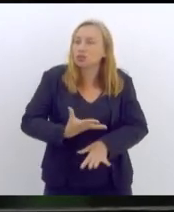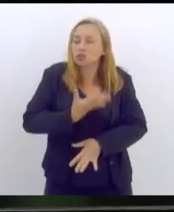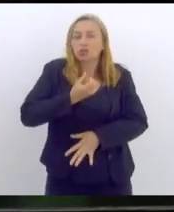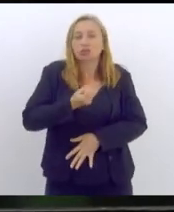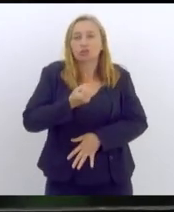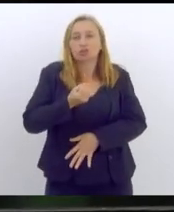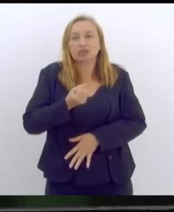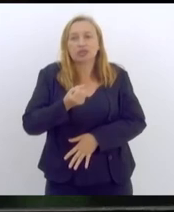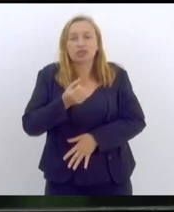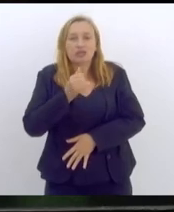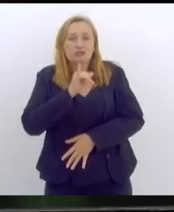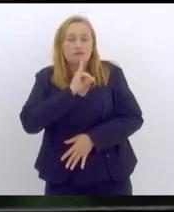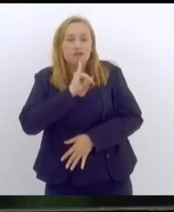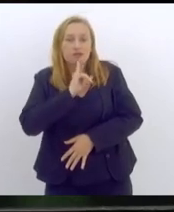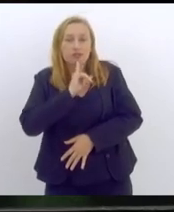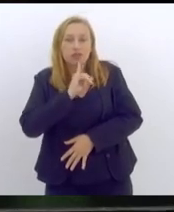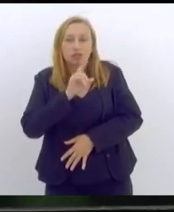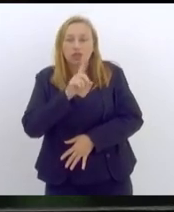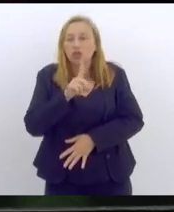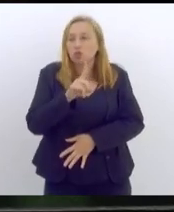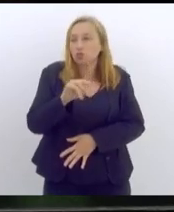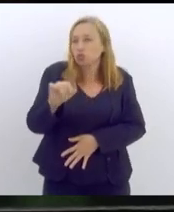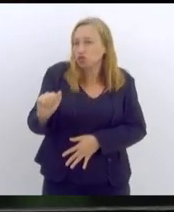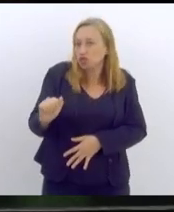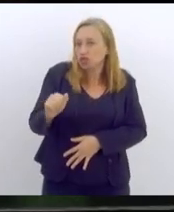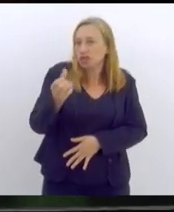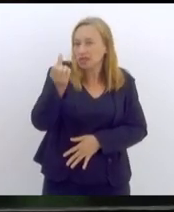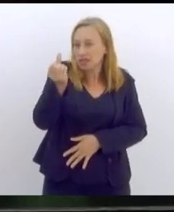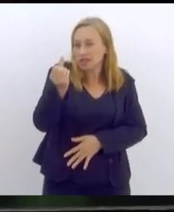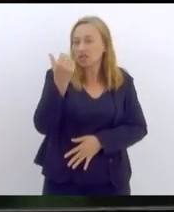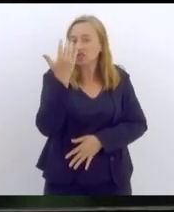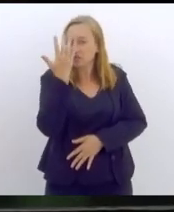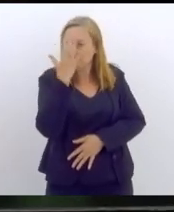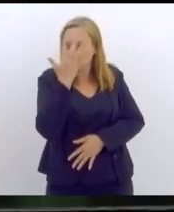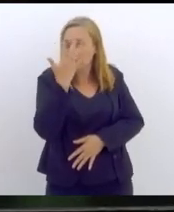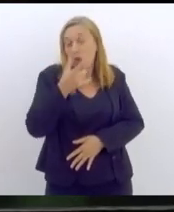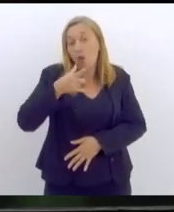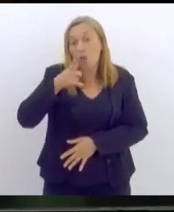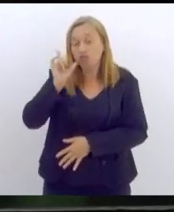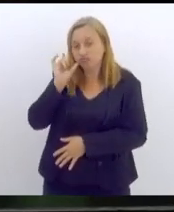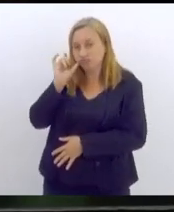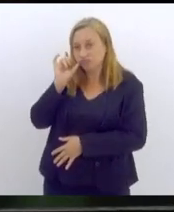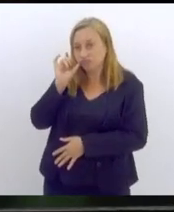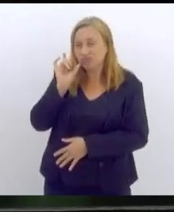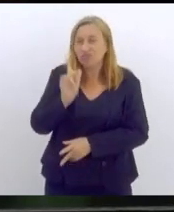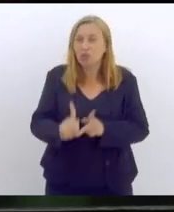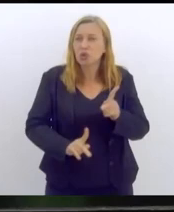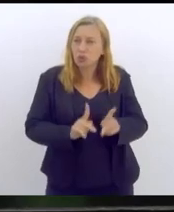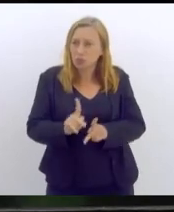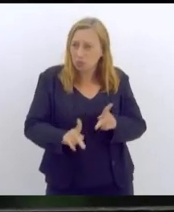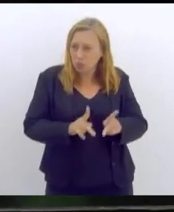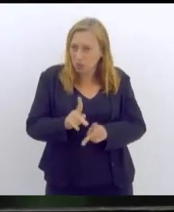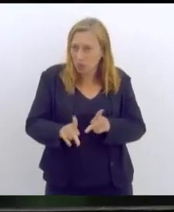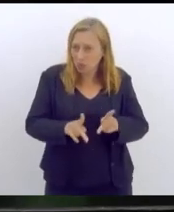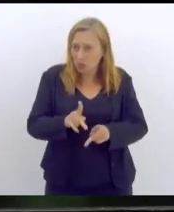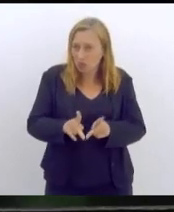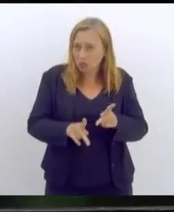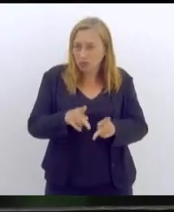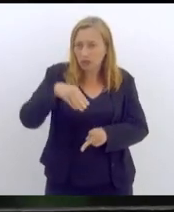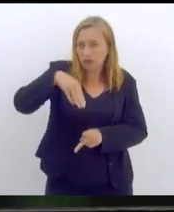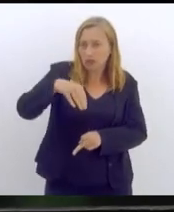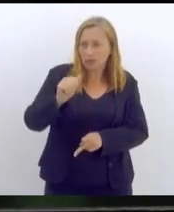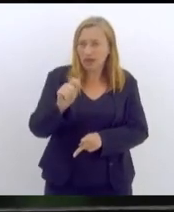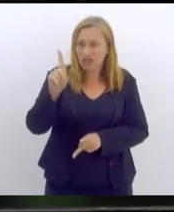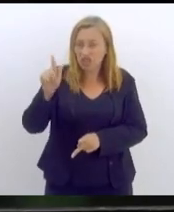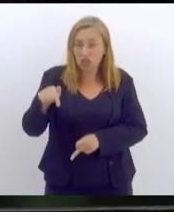surpreendente, infelizmente, no dia 6 de fevereiro, ontem, a população magiense de todo o Estado do Rio de